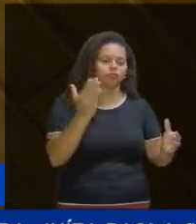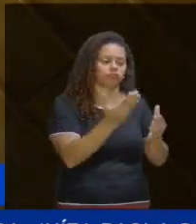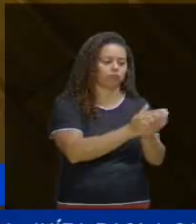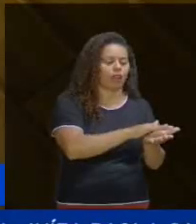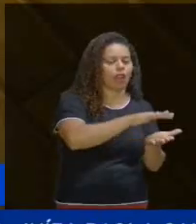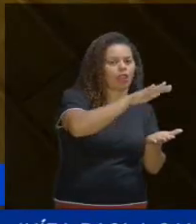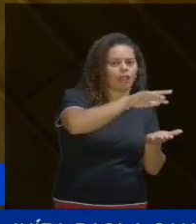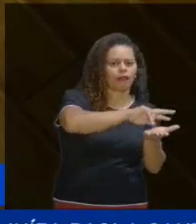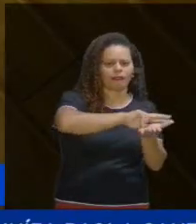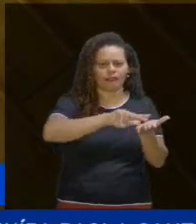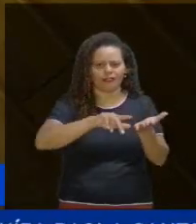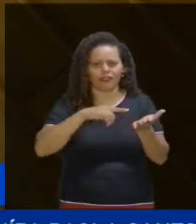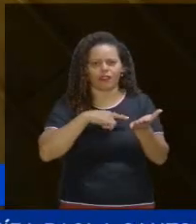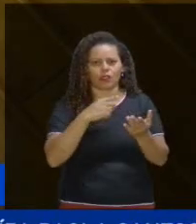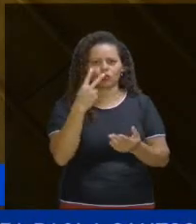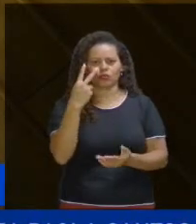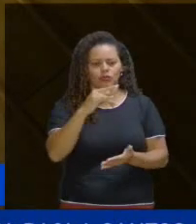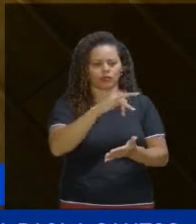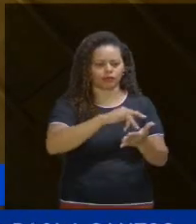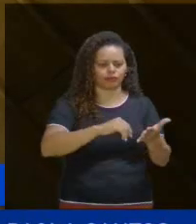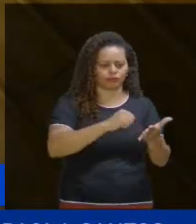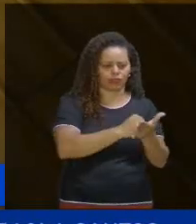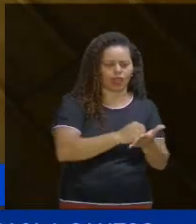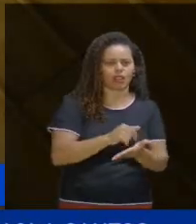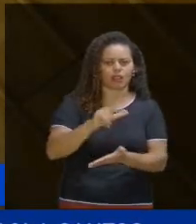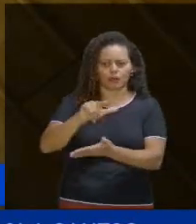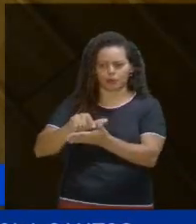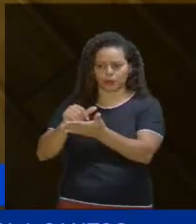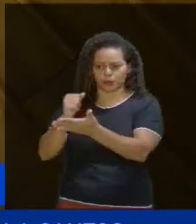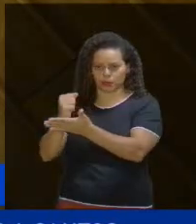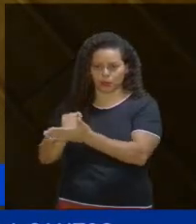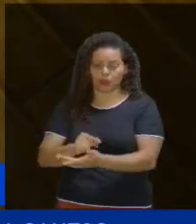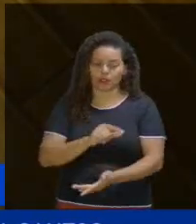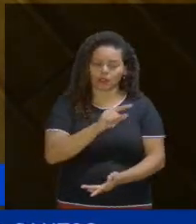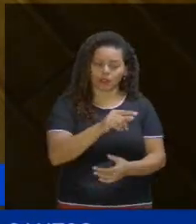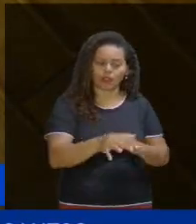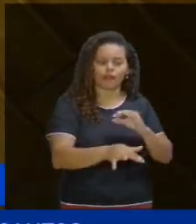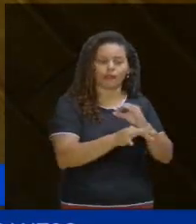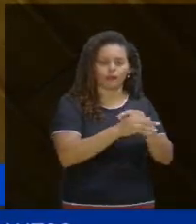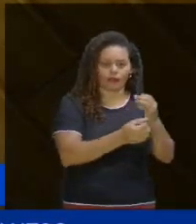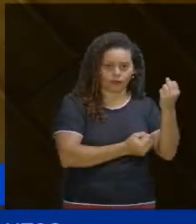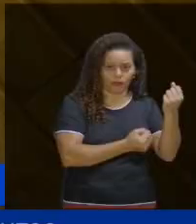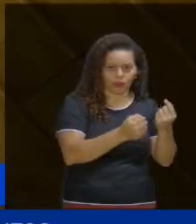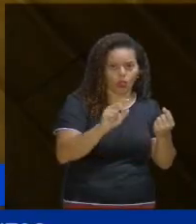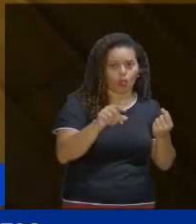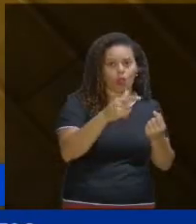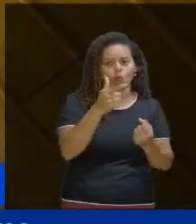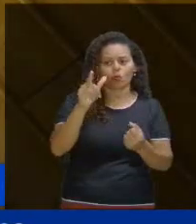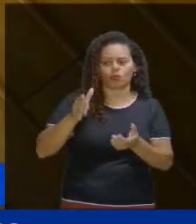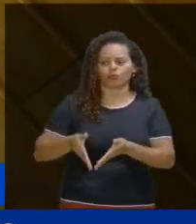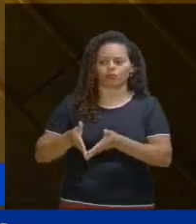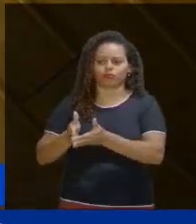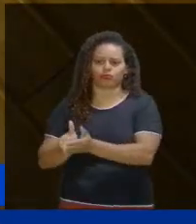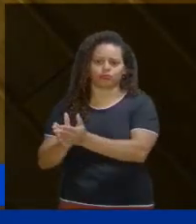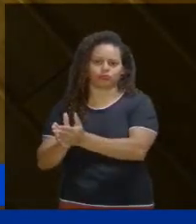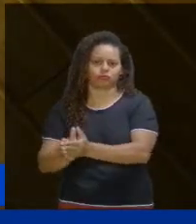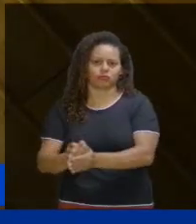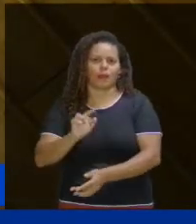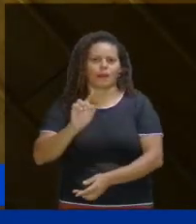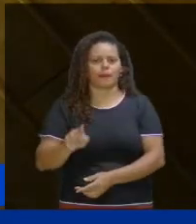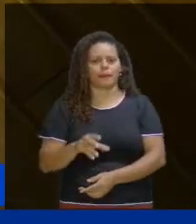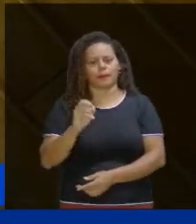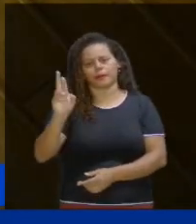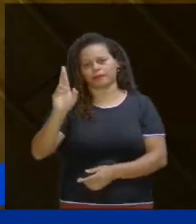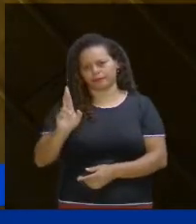das duas contratações, tanto do veículo, que é a estrada, e quanto o automotor, que é um valor de